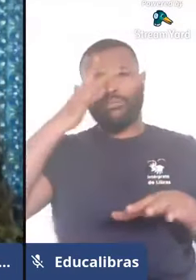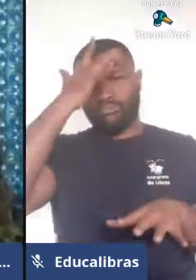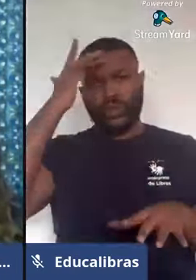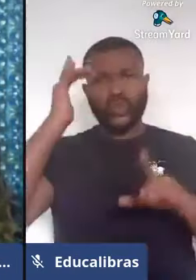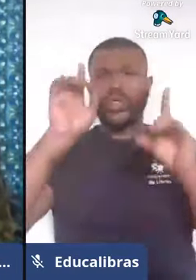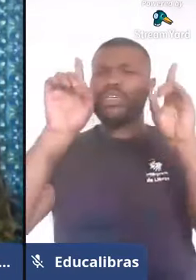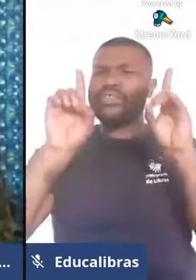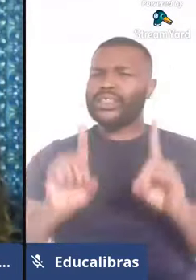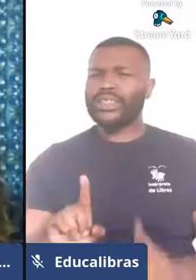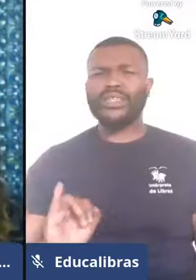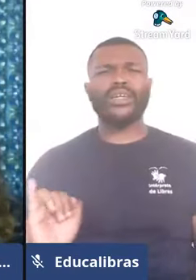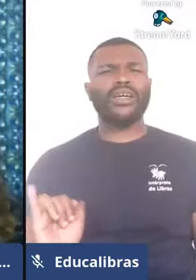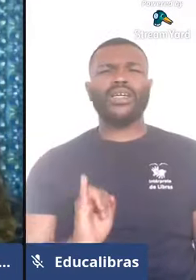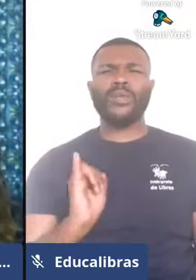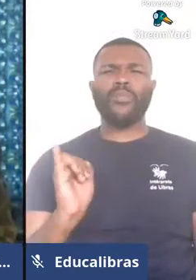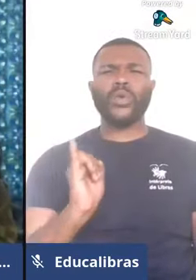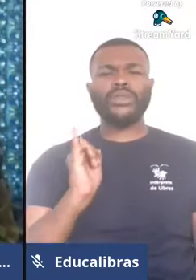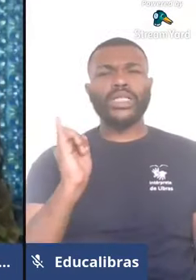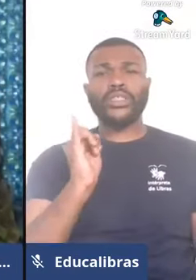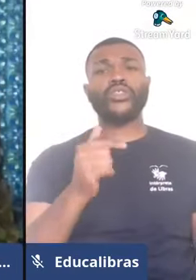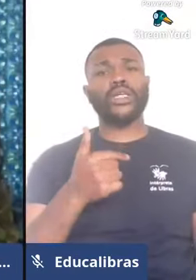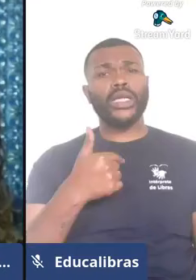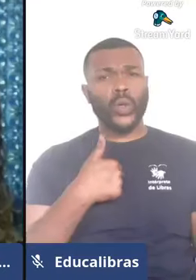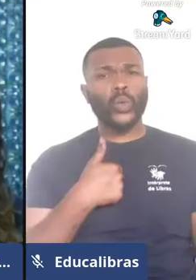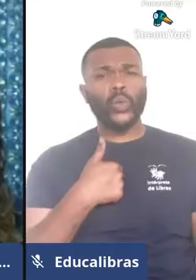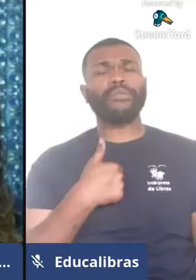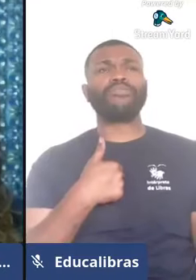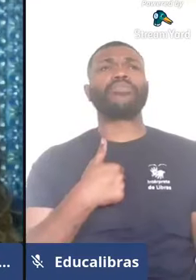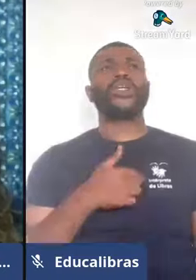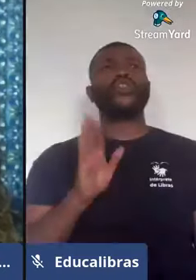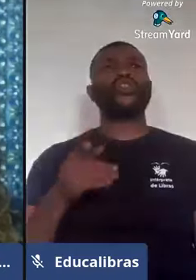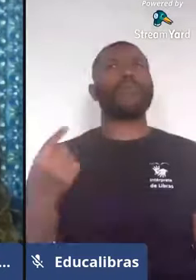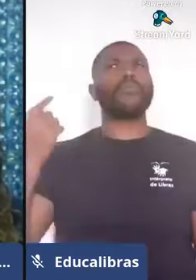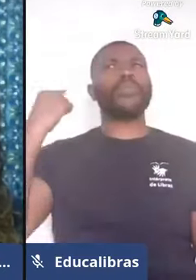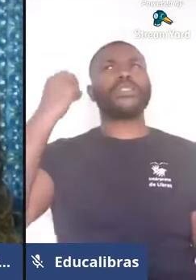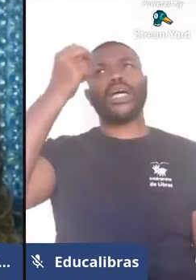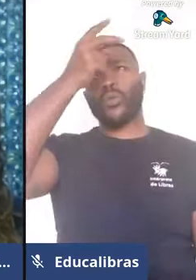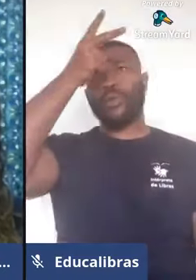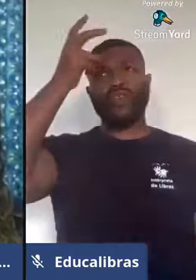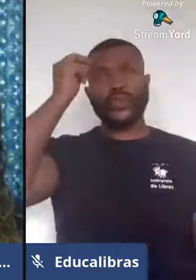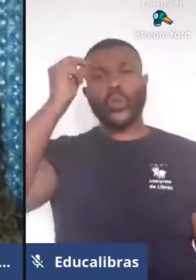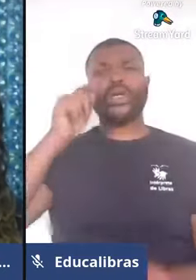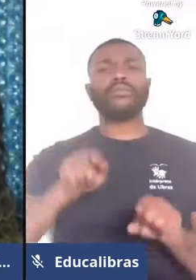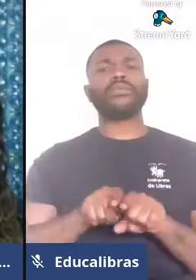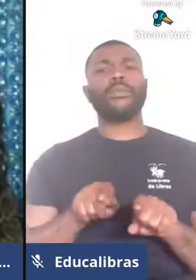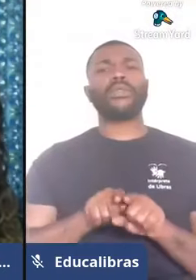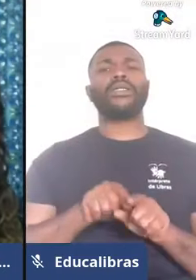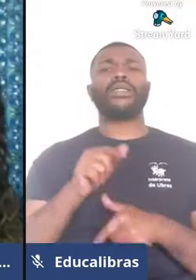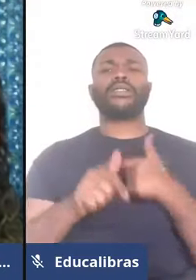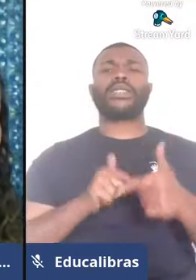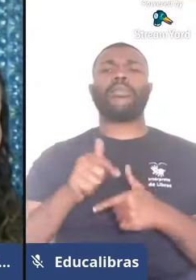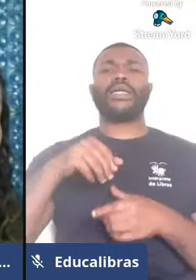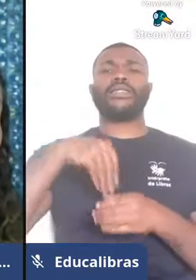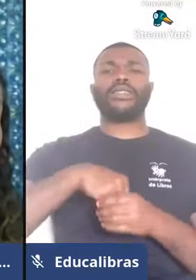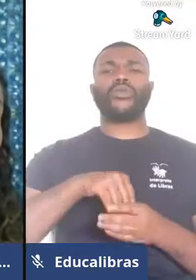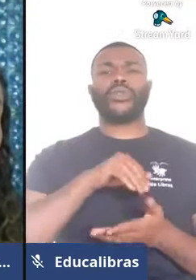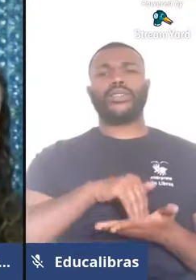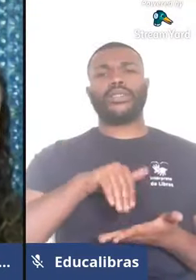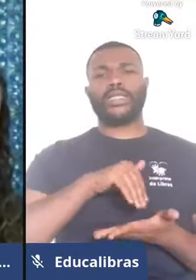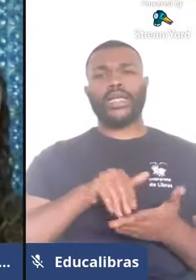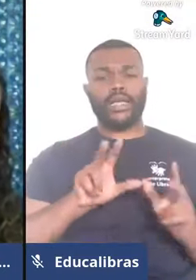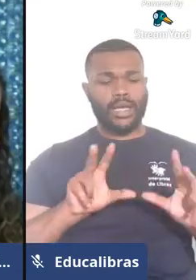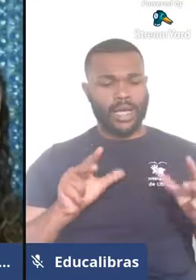eu particularmente recebi, durante a época da prefeitura e durante o gabinete também, assim, na Câmara